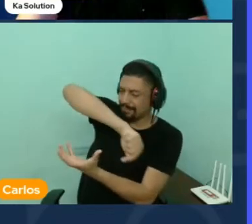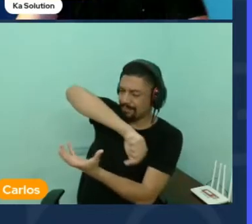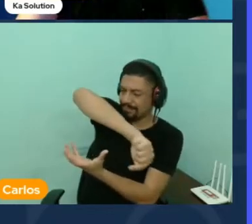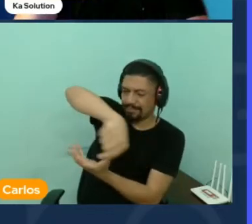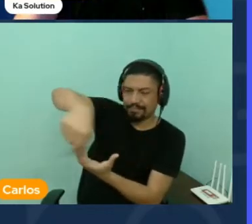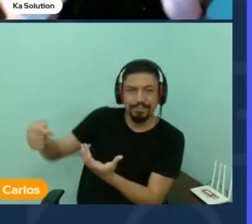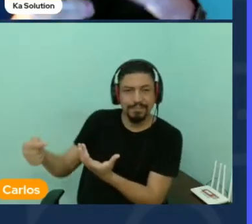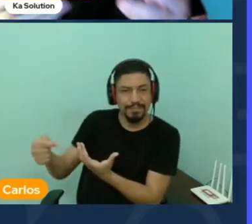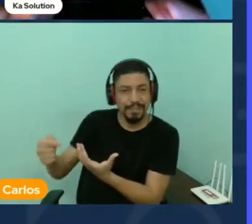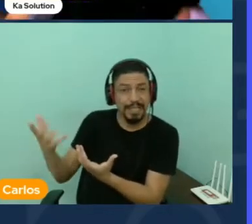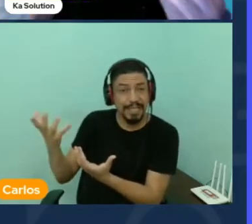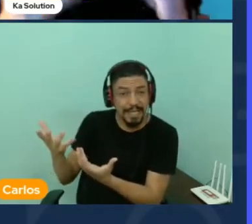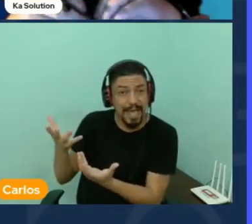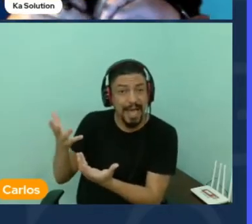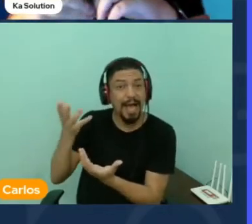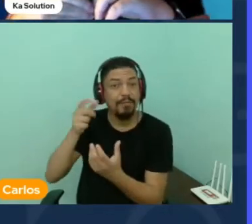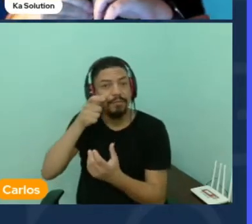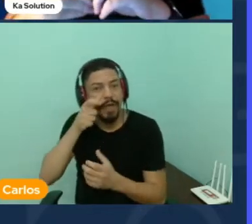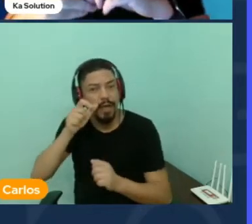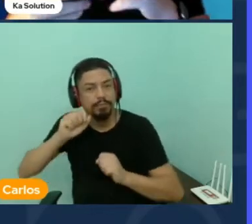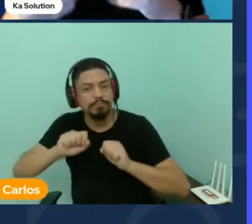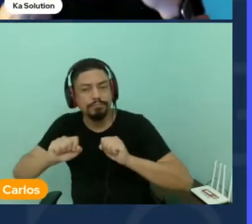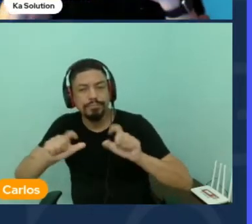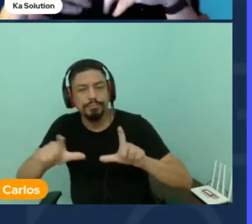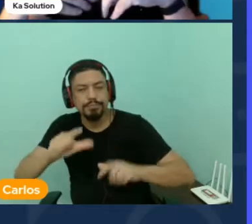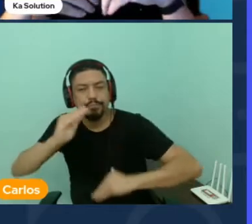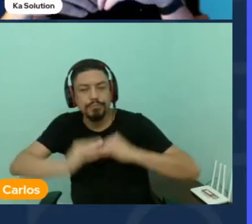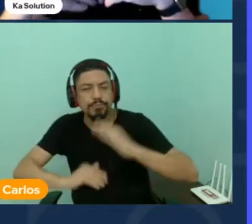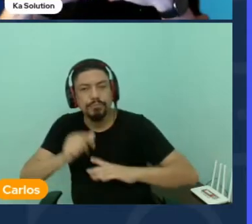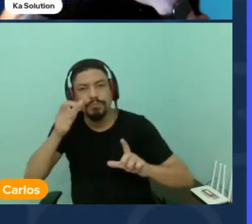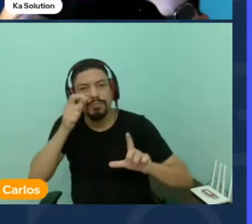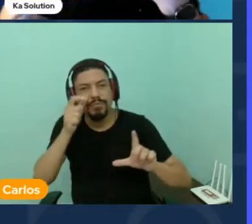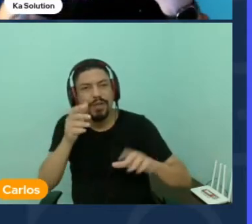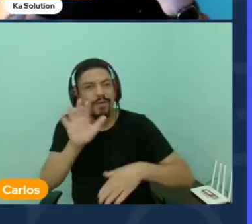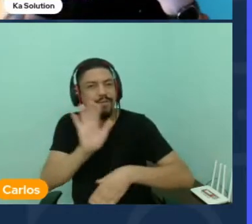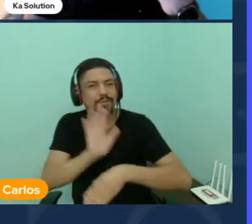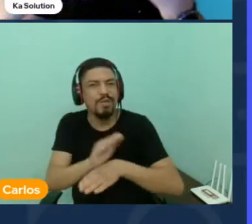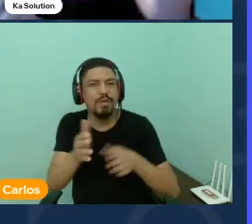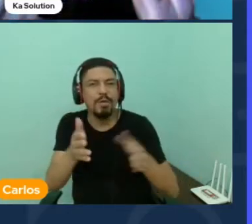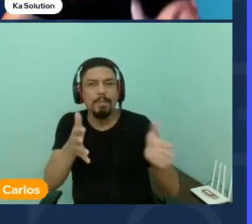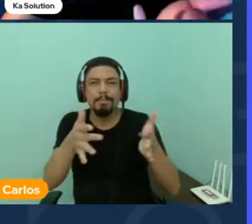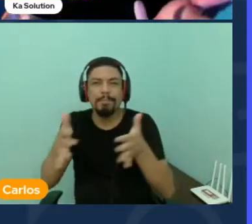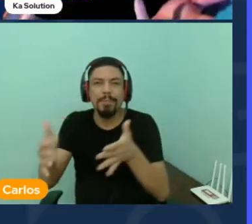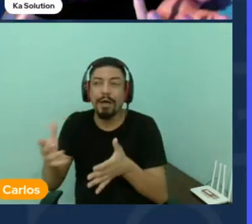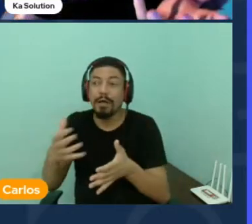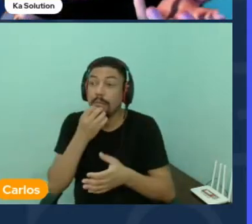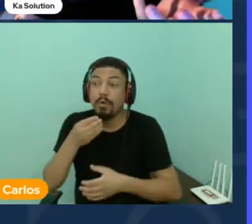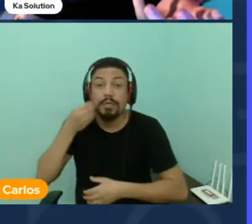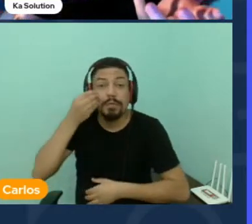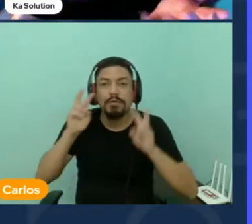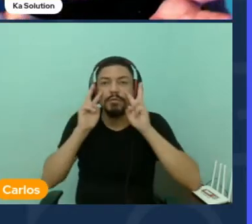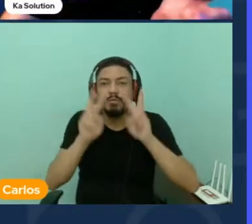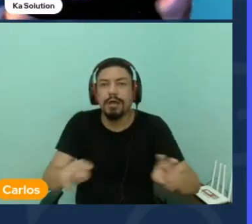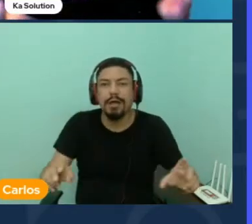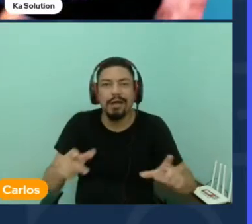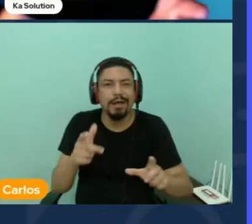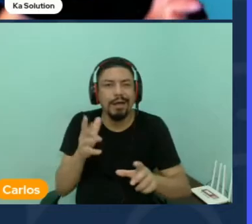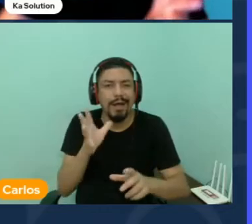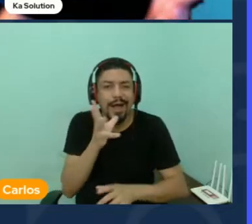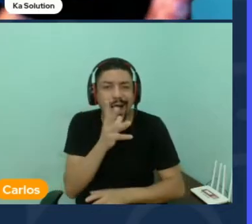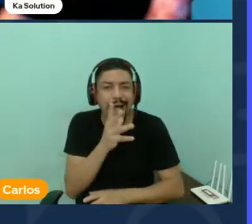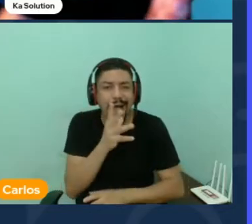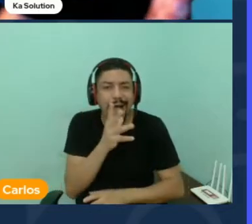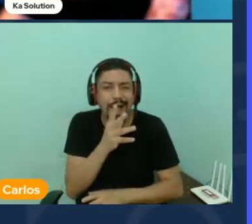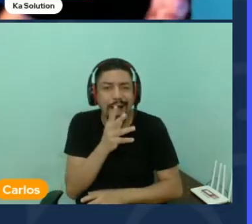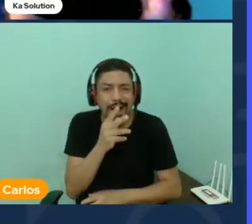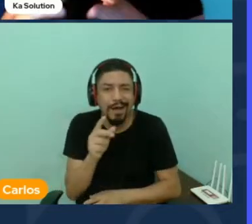cliente, para que ele consuma, execute esse conteúdo perto dele, para que ele tenha uma boa experiência. Então, para